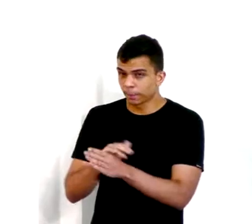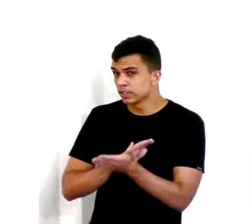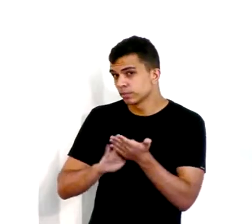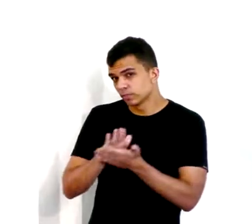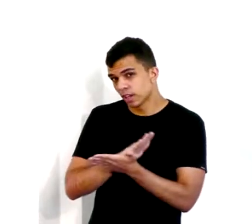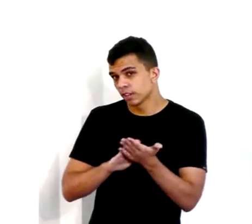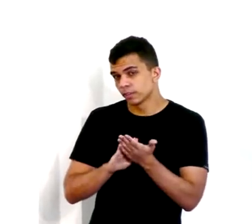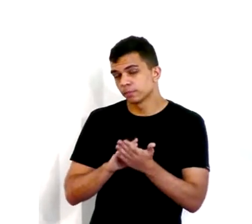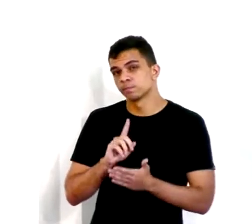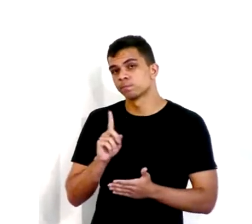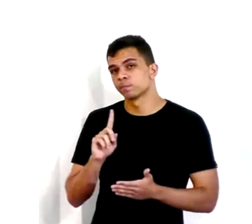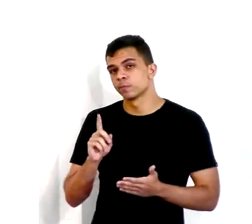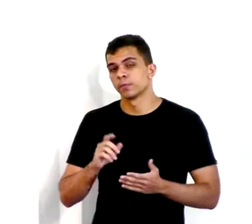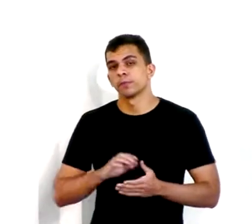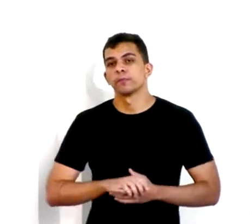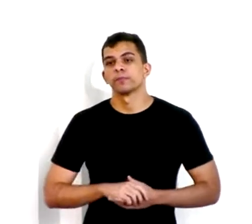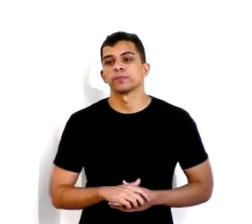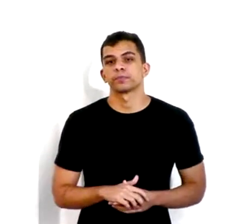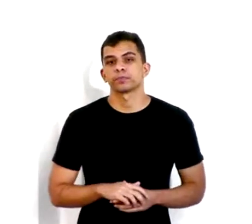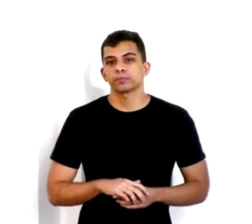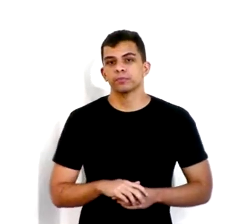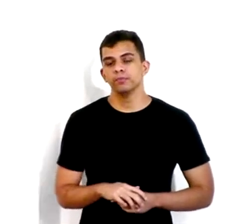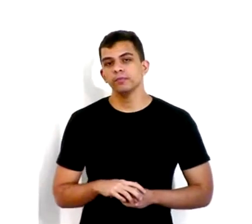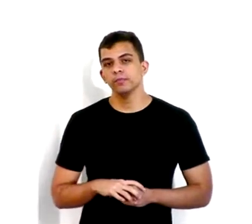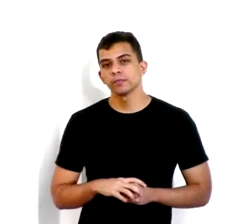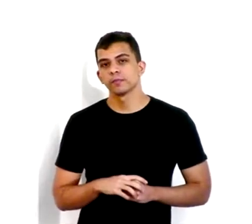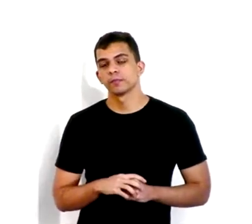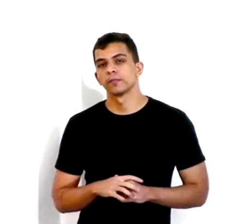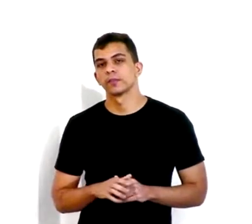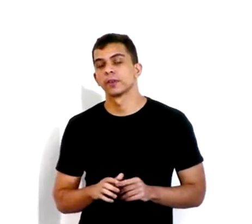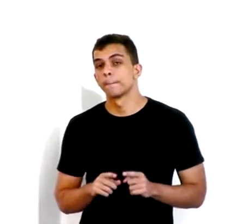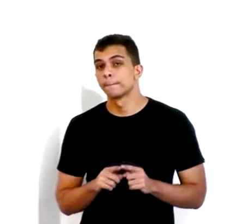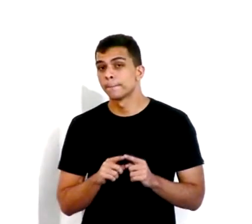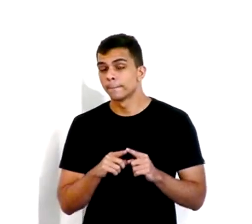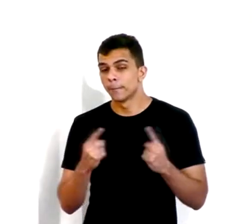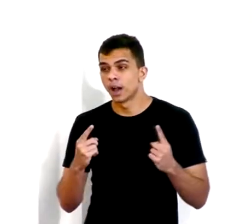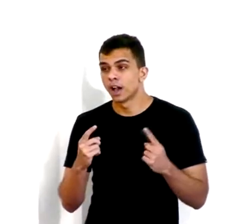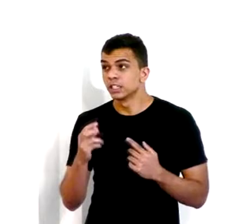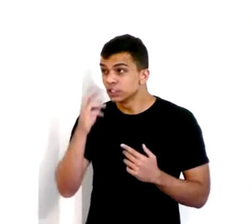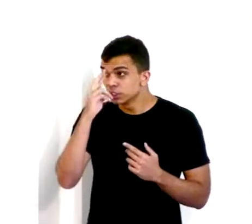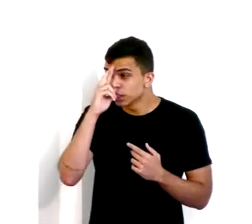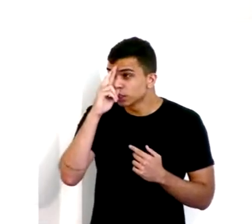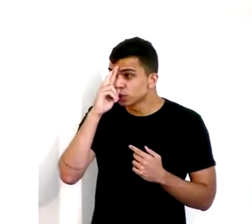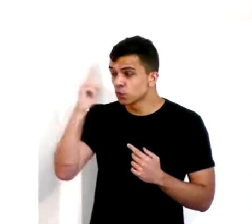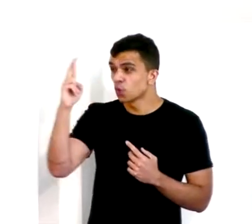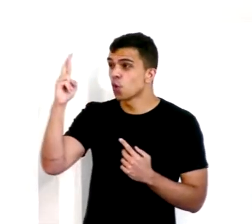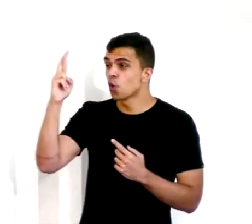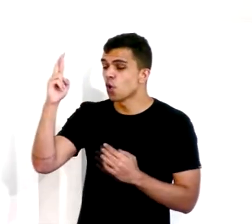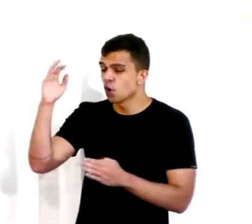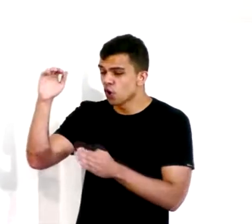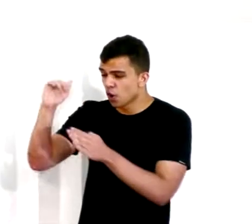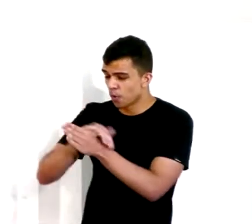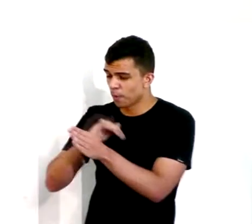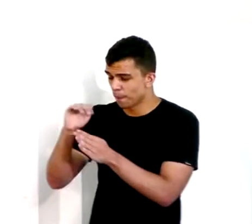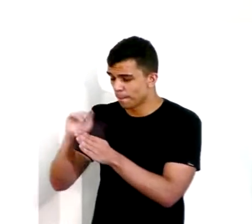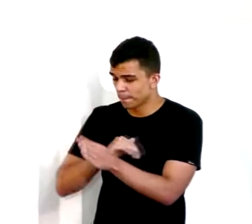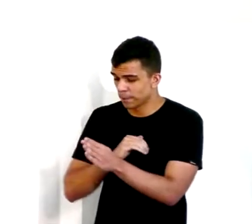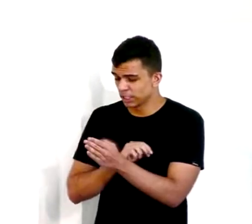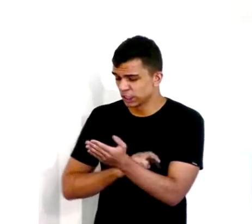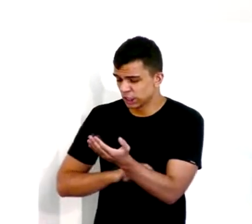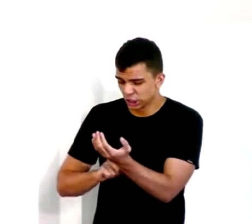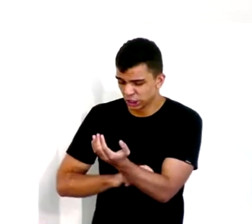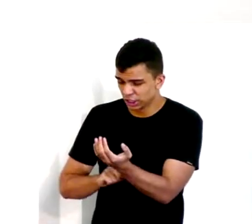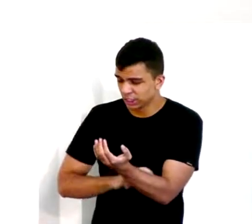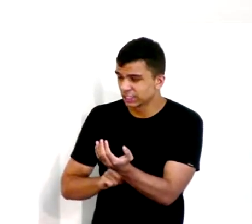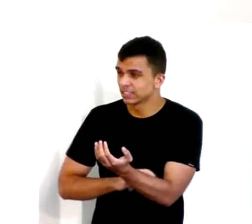perder uma bênção disfarçada. Mas, Senhor, não me repreendas na tua